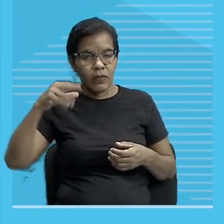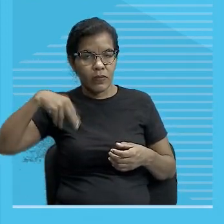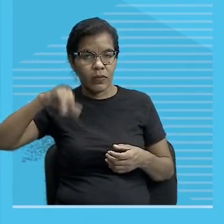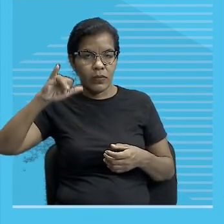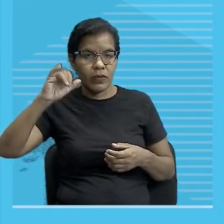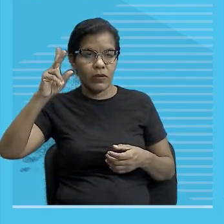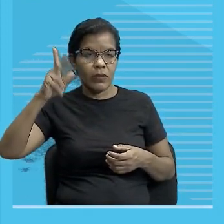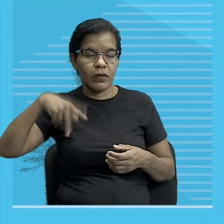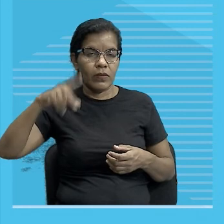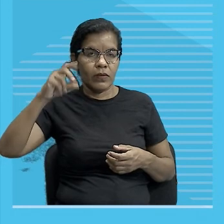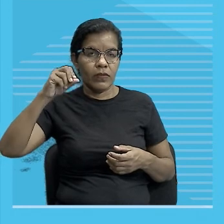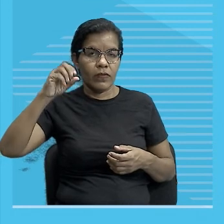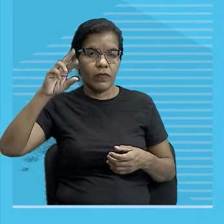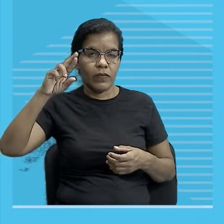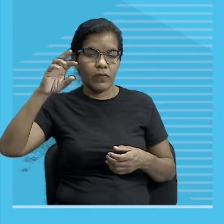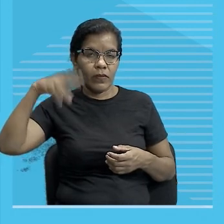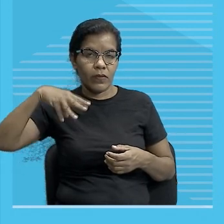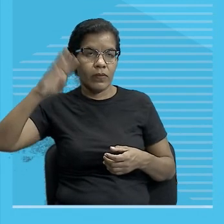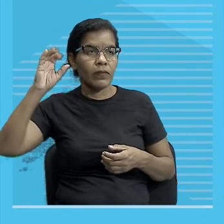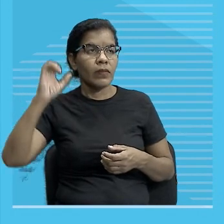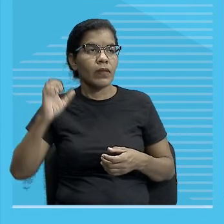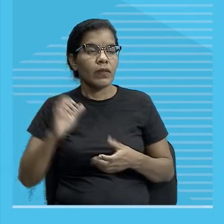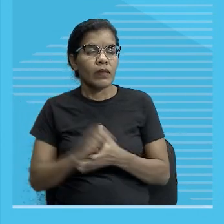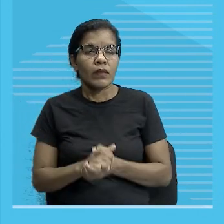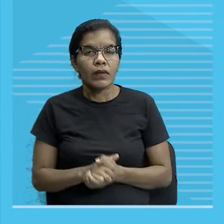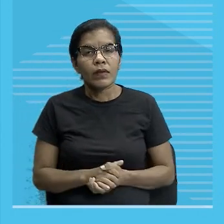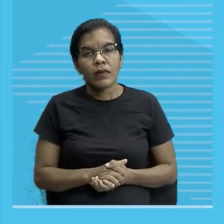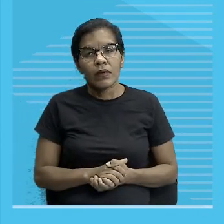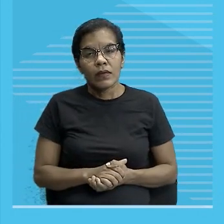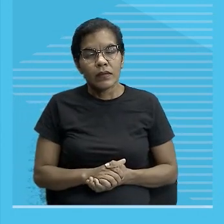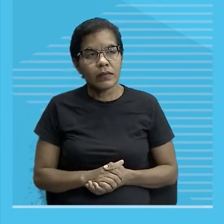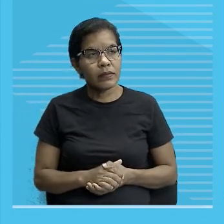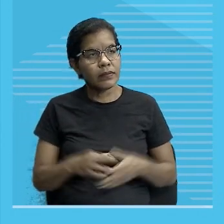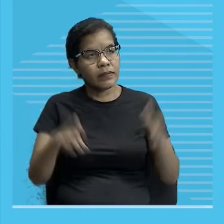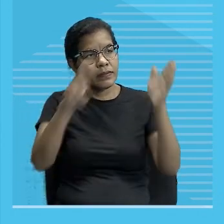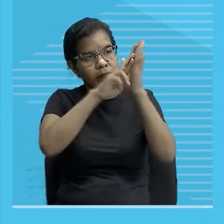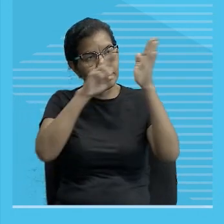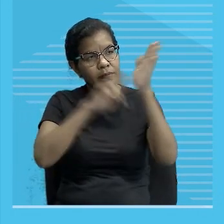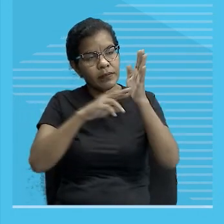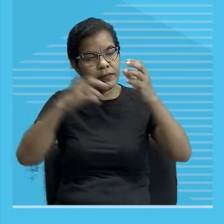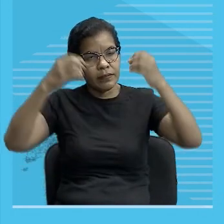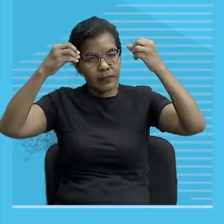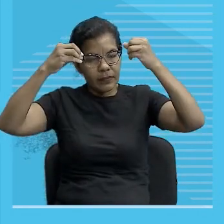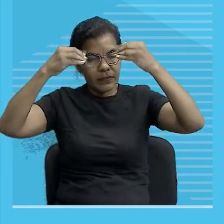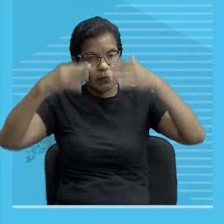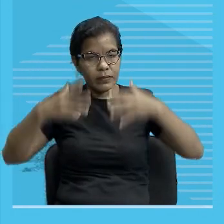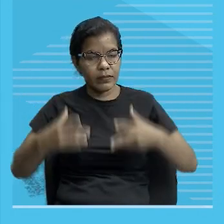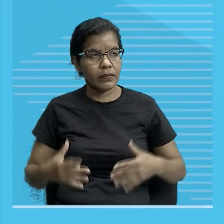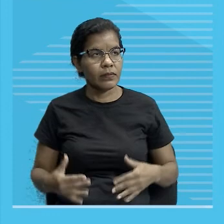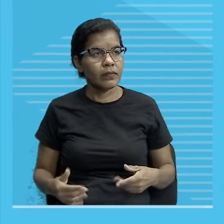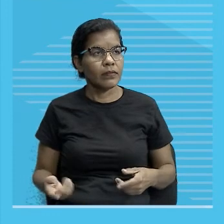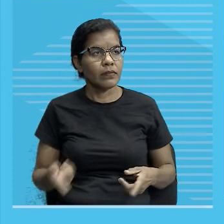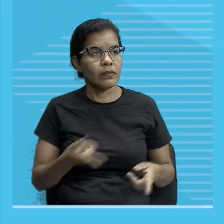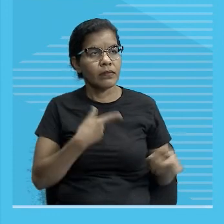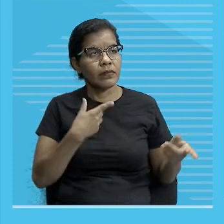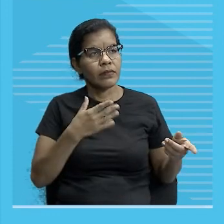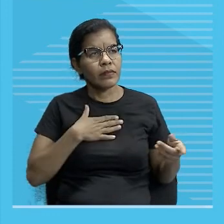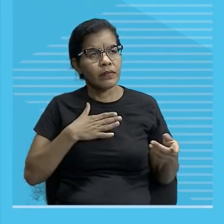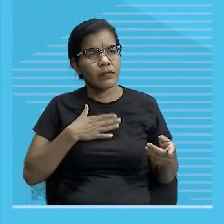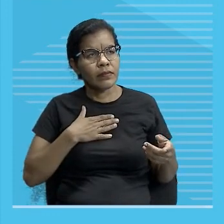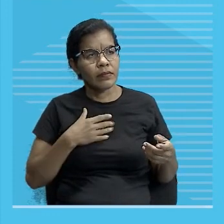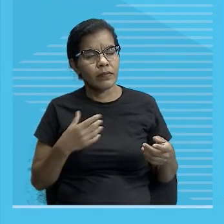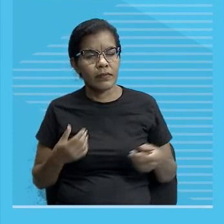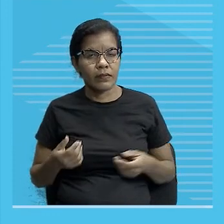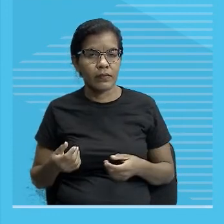Locuções prepositivas, tá tudo especificadinho na regra, tá gente? Ó, veja lá. Meu amigo conseguiu ser aprovado à